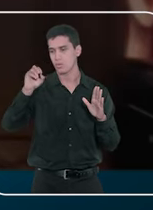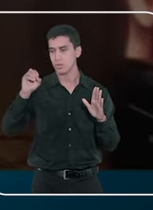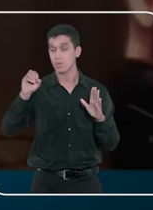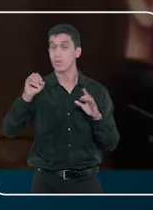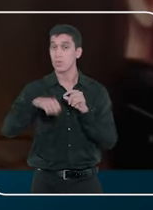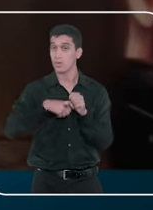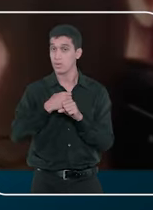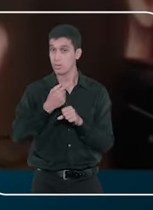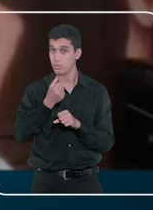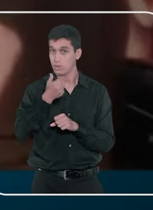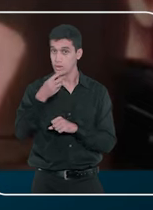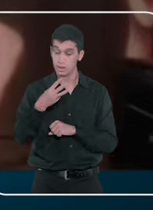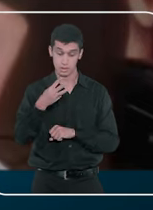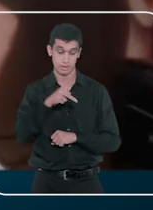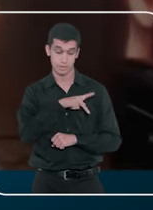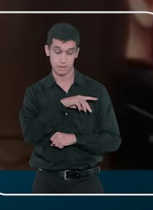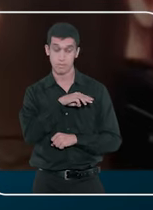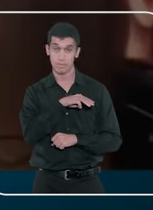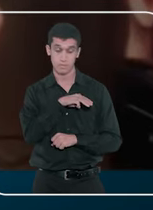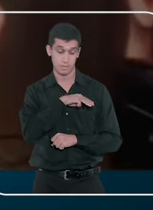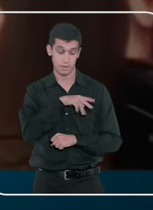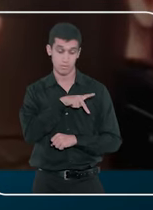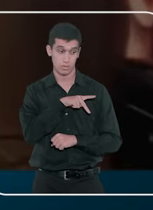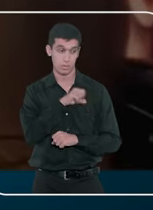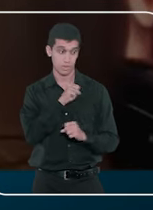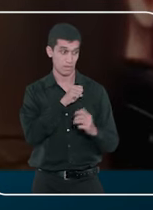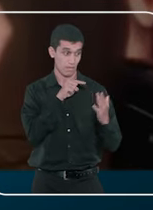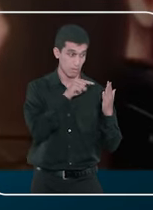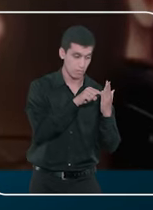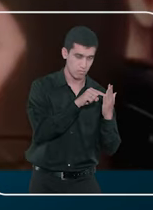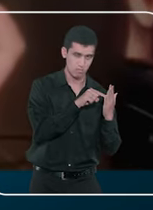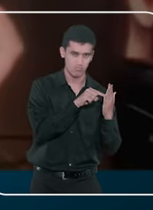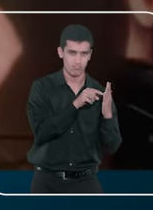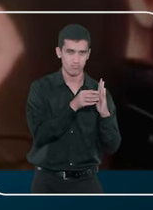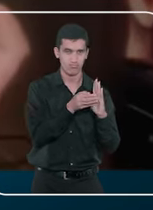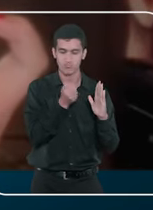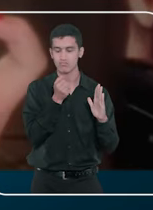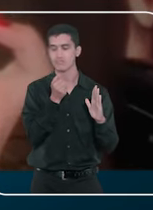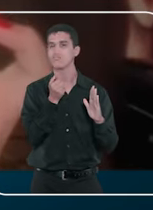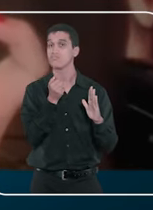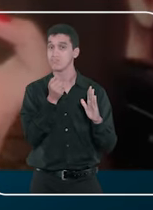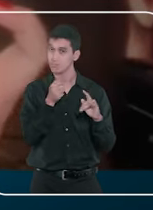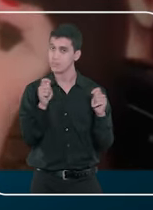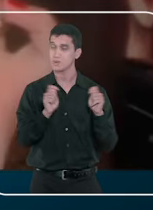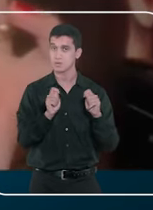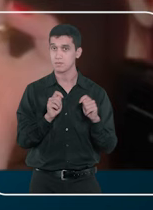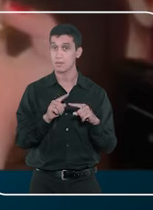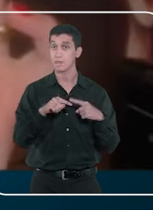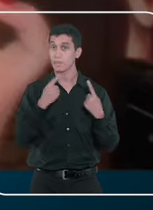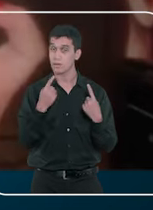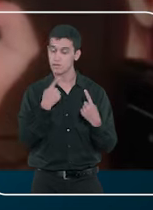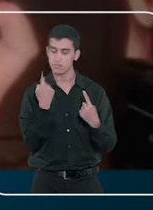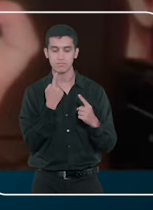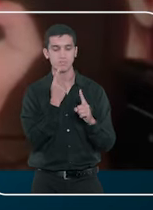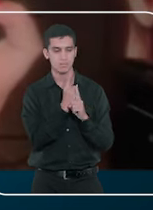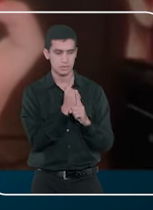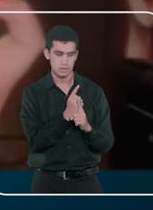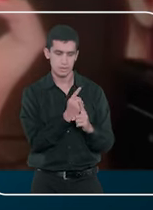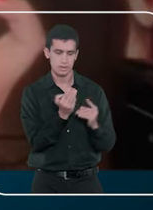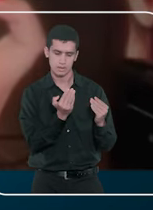Público pode até deixar de oferecer denúncia. E aqui a gente está diante de um paradigma normativo